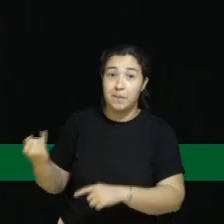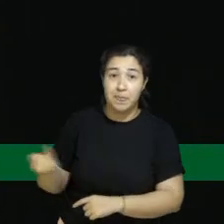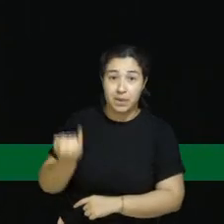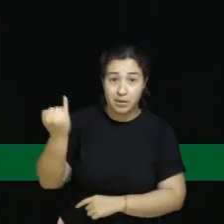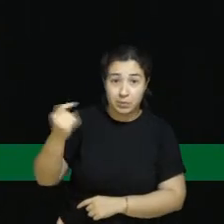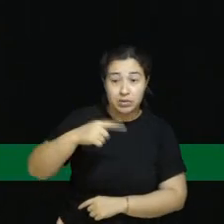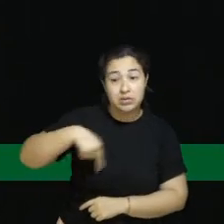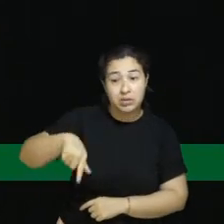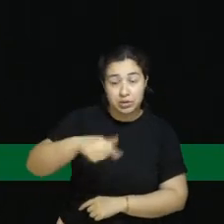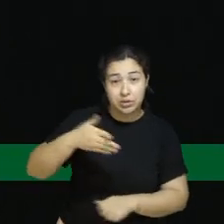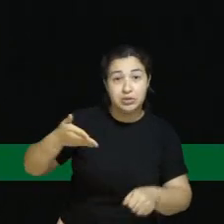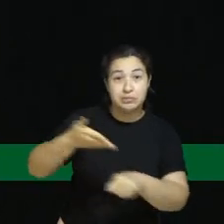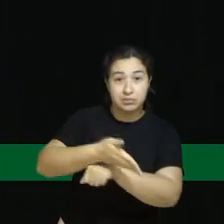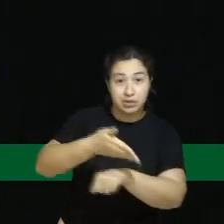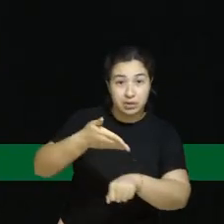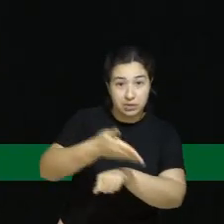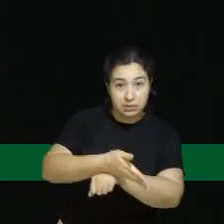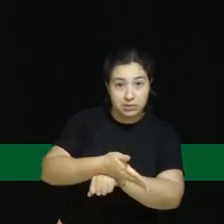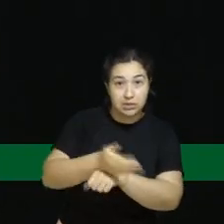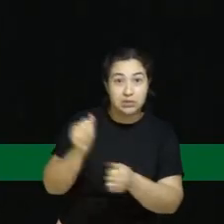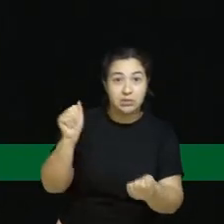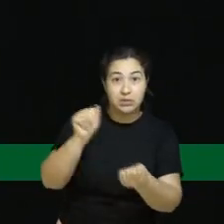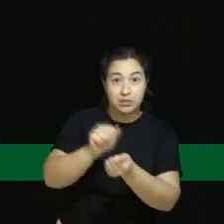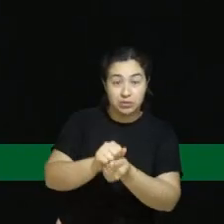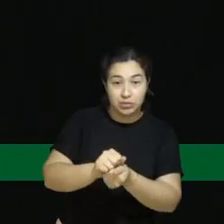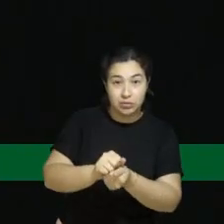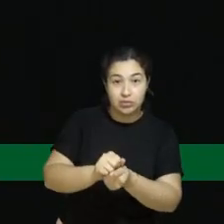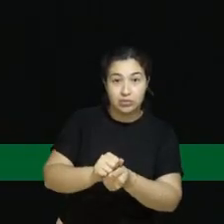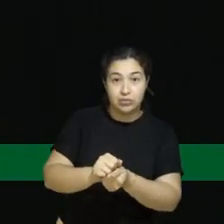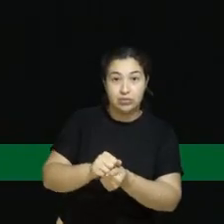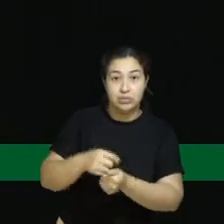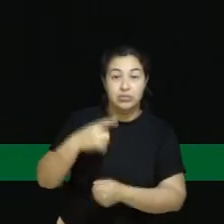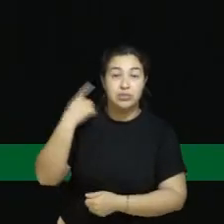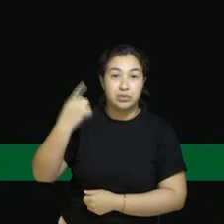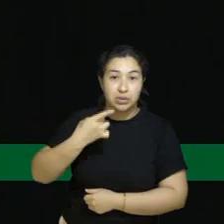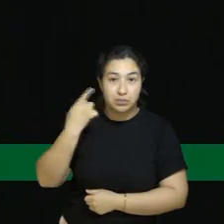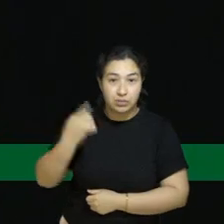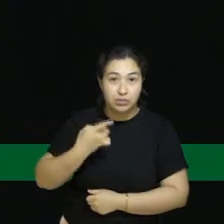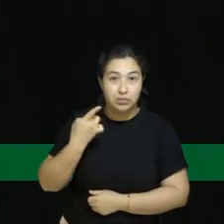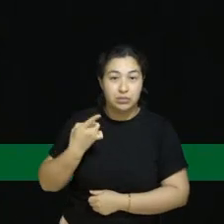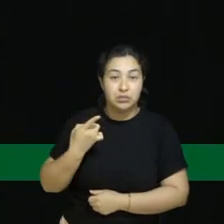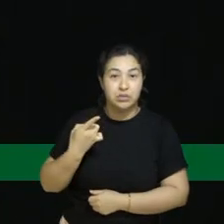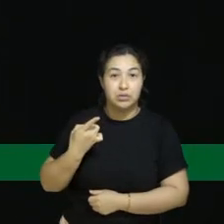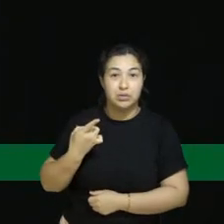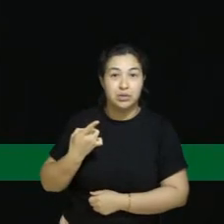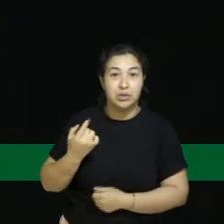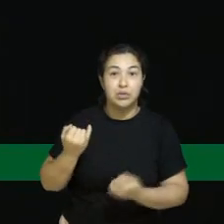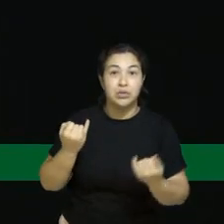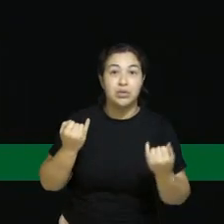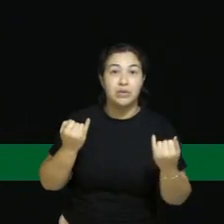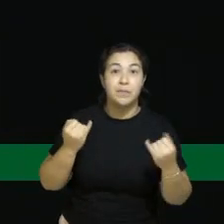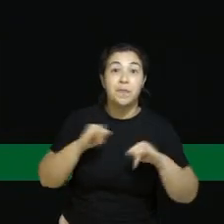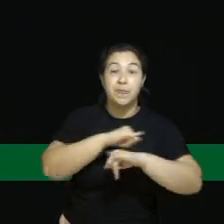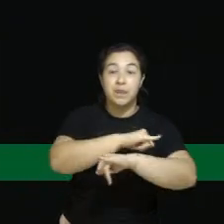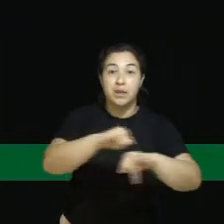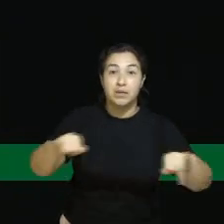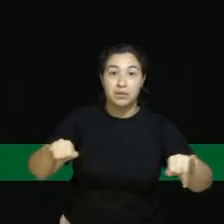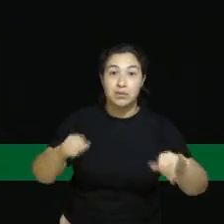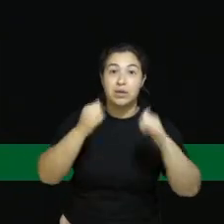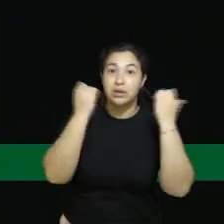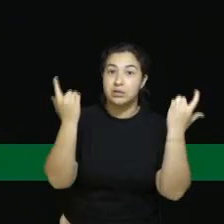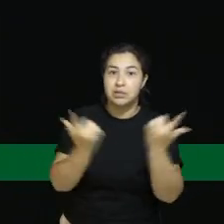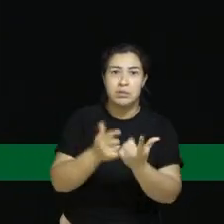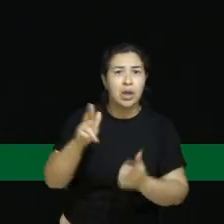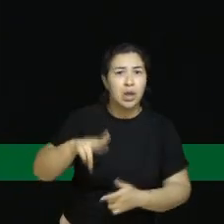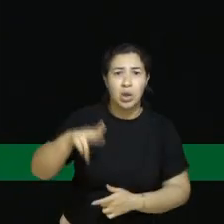nossa participação aqui como parlamento, como Assembleia, informa a população catarinense que a Assembleia nunca